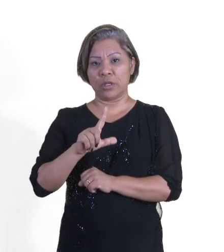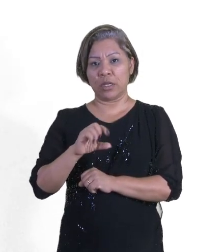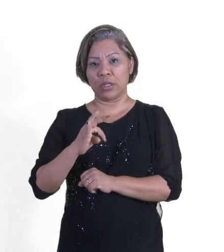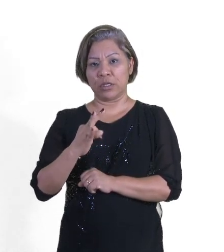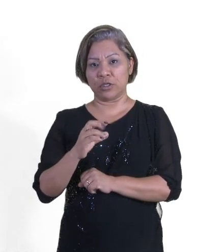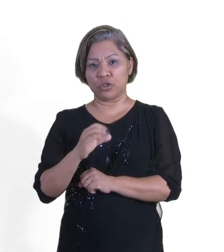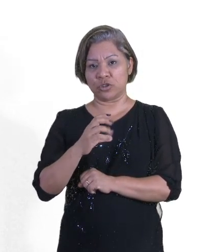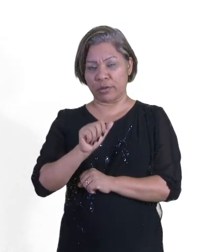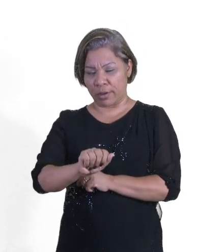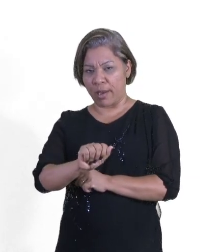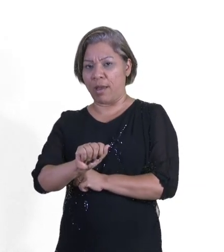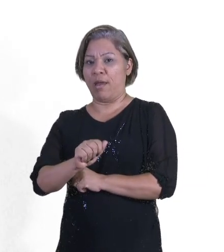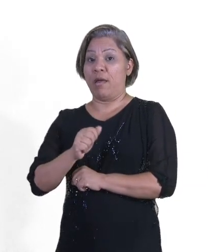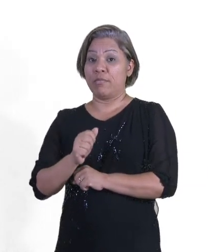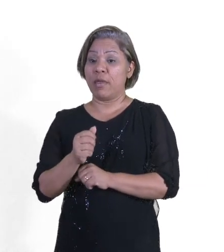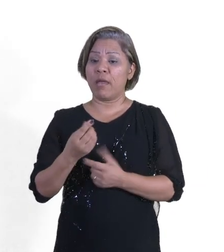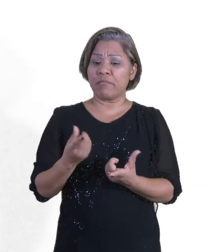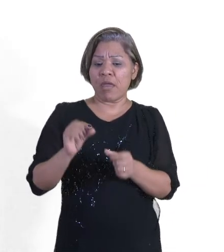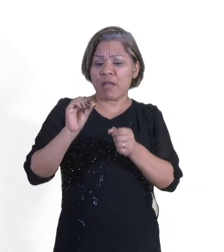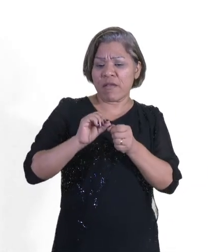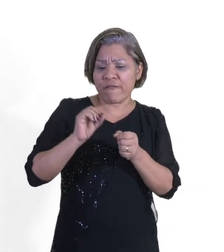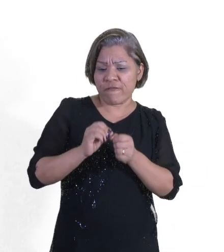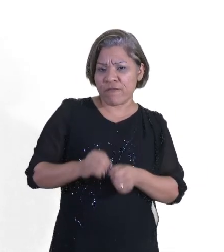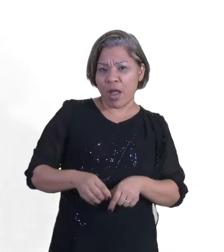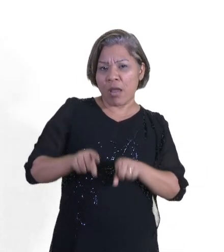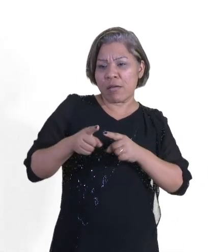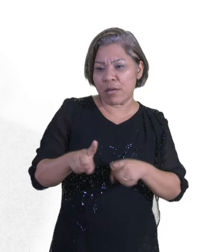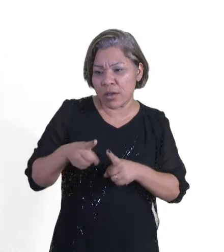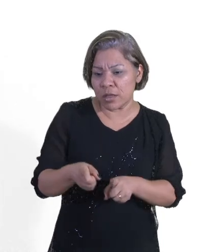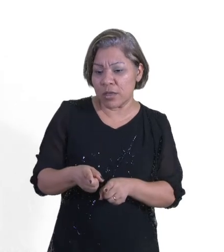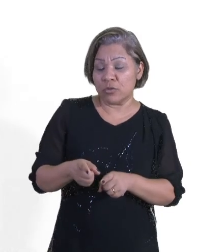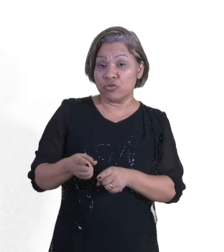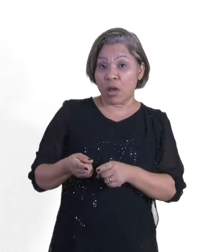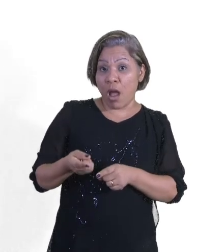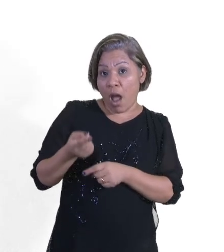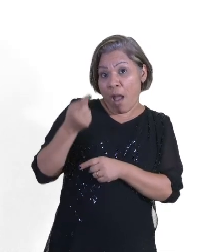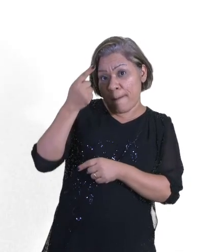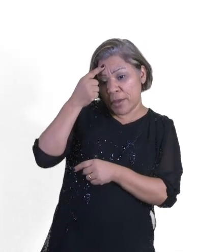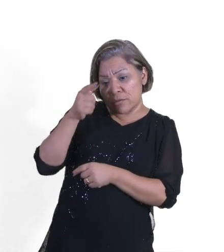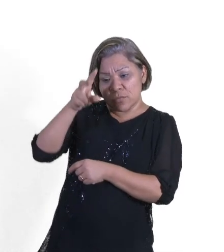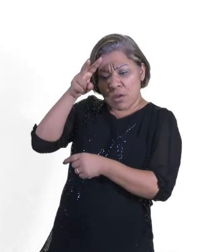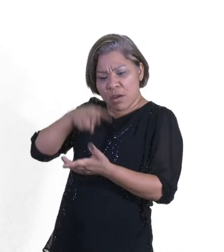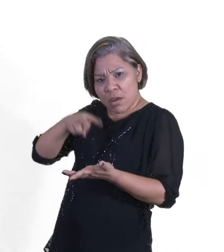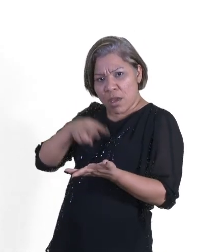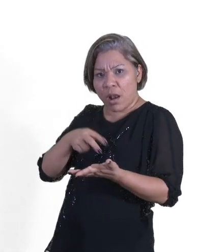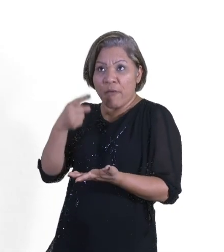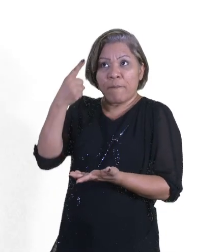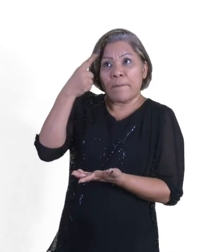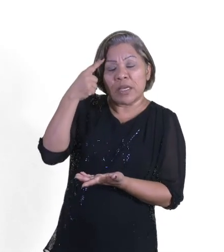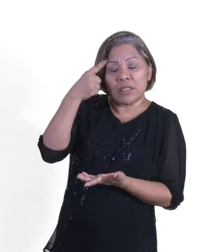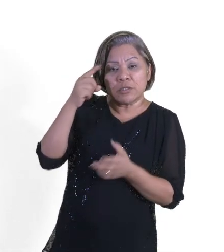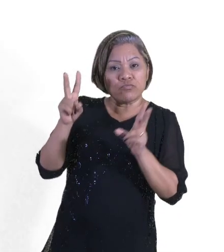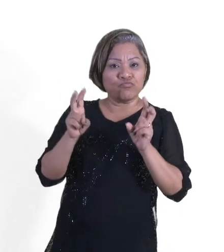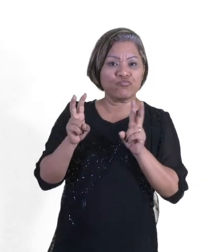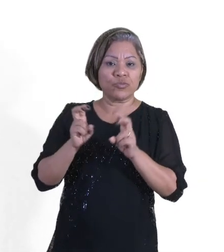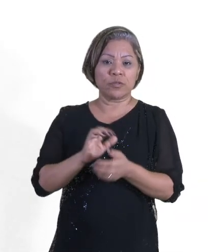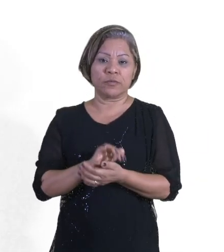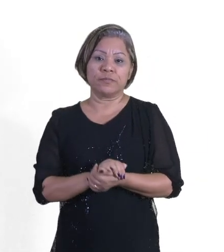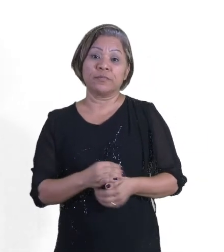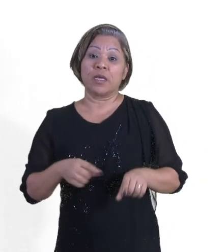o leitor a pensar sobre o determinado assunto. As crônicas históricas, que